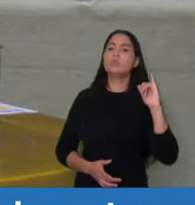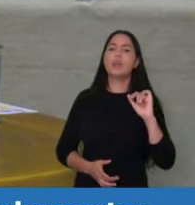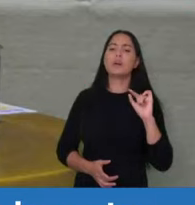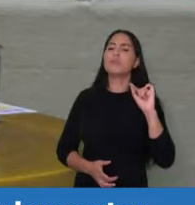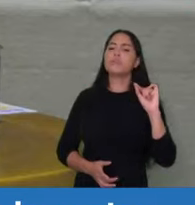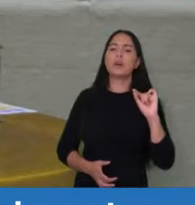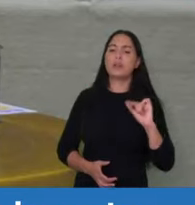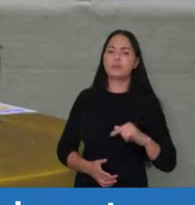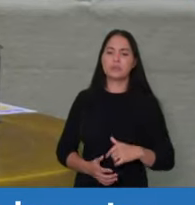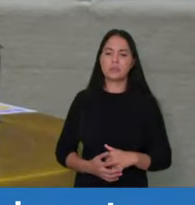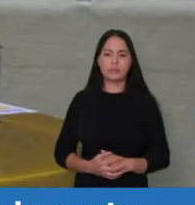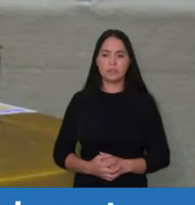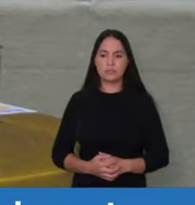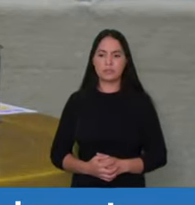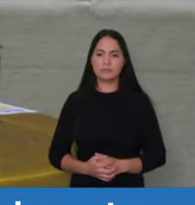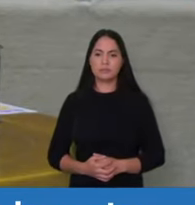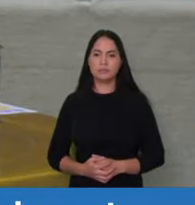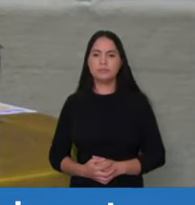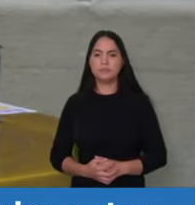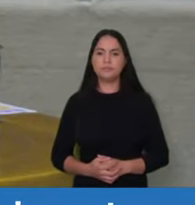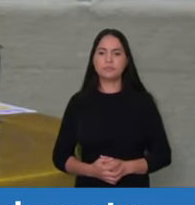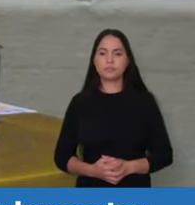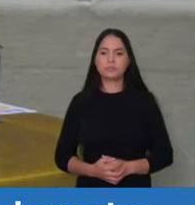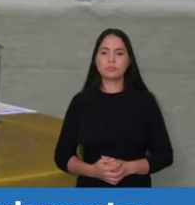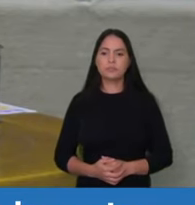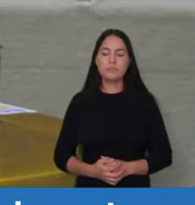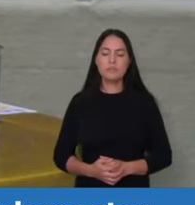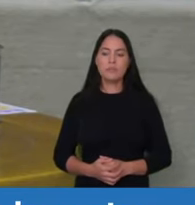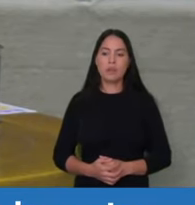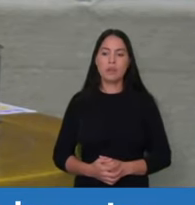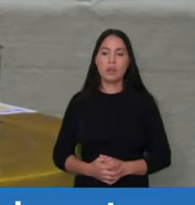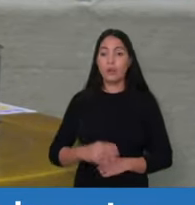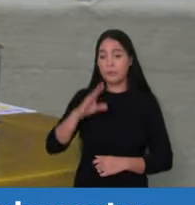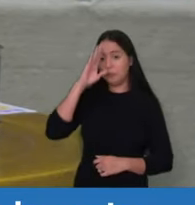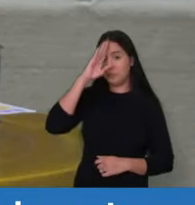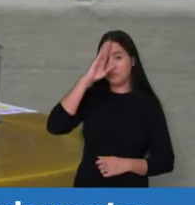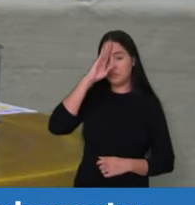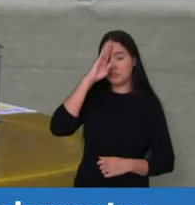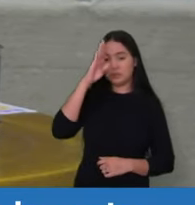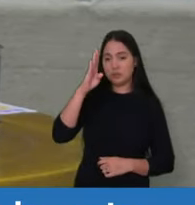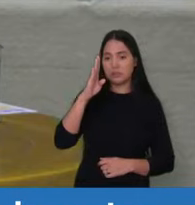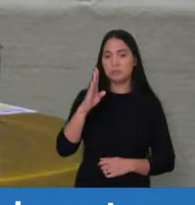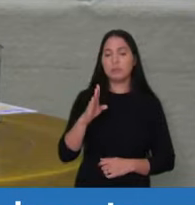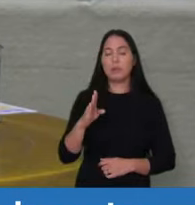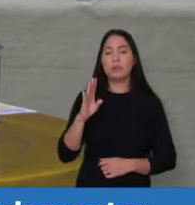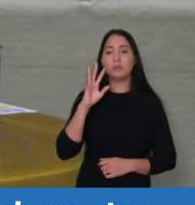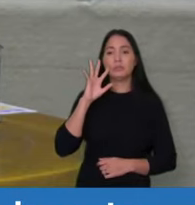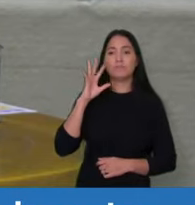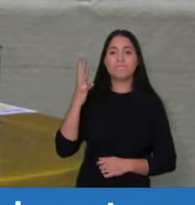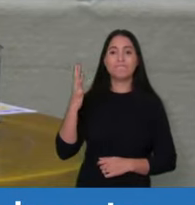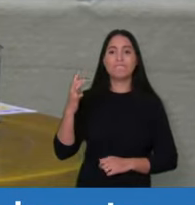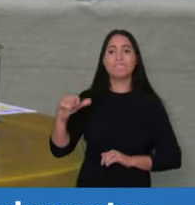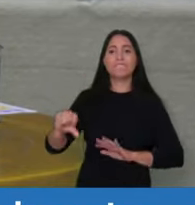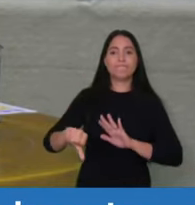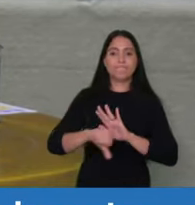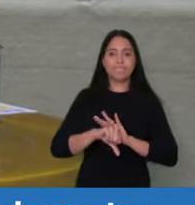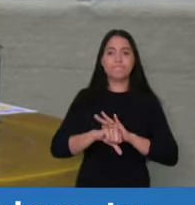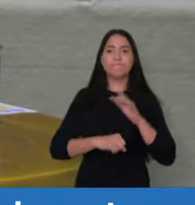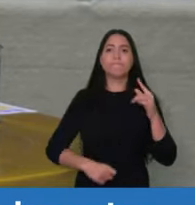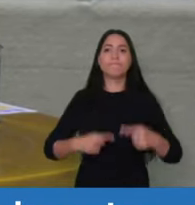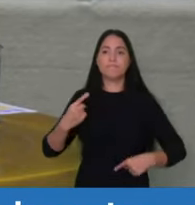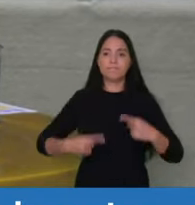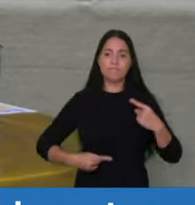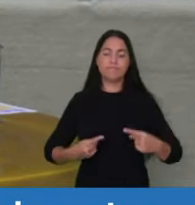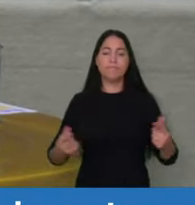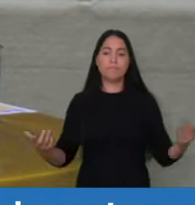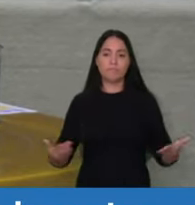que esse foi o principal e mais importante crime político da história